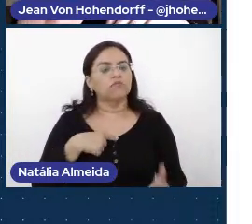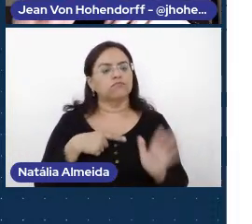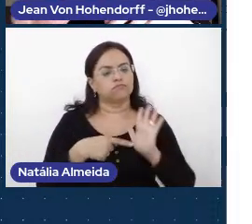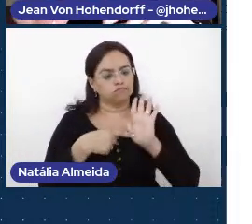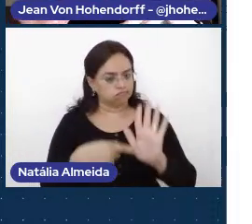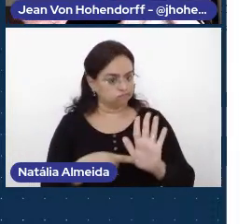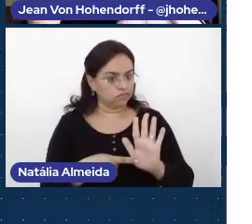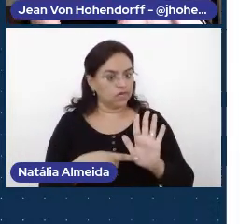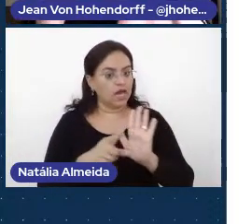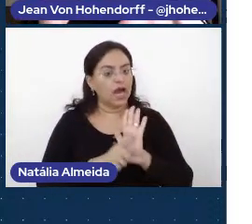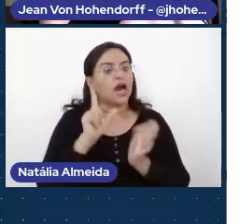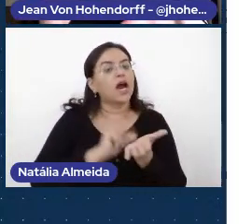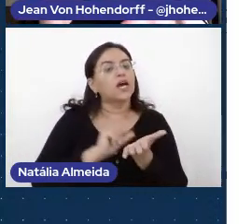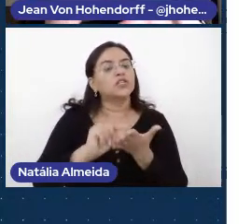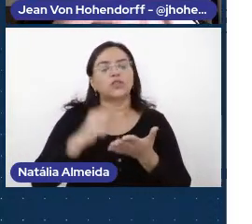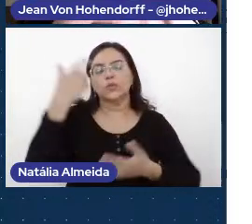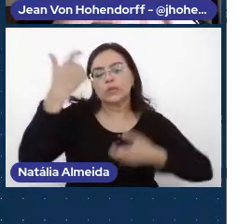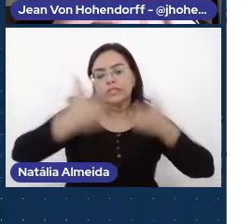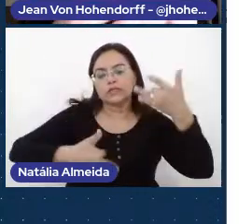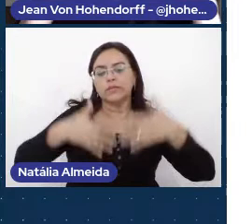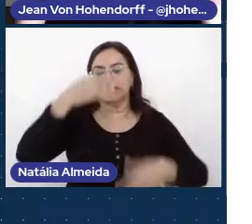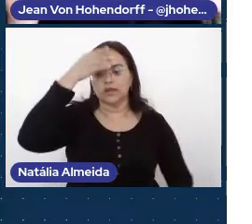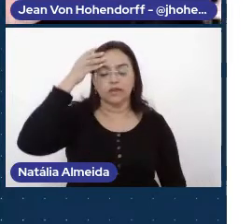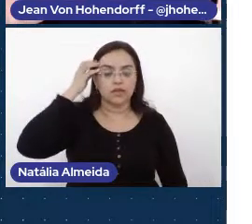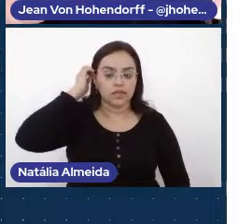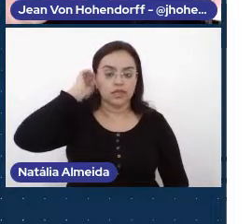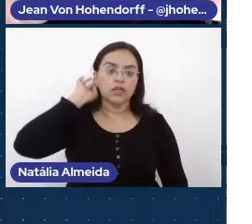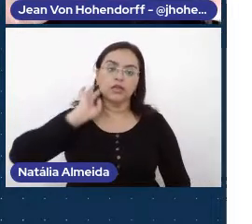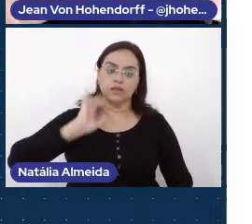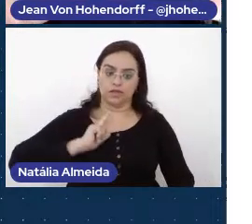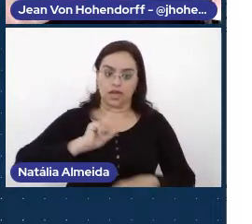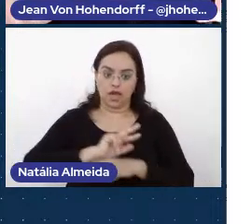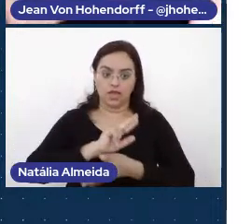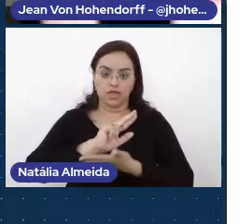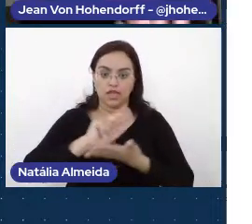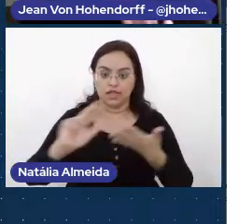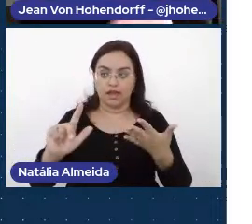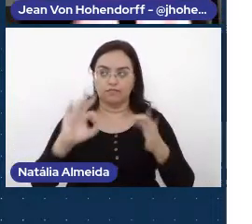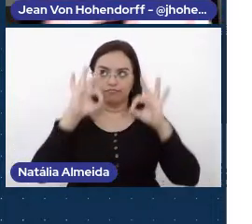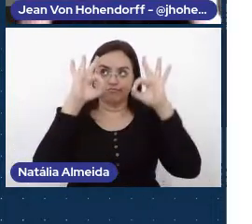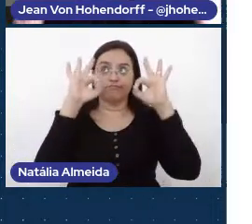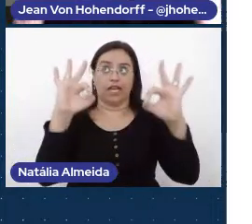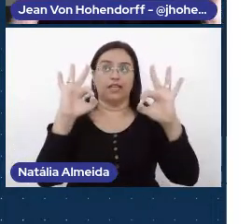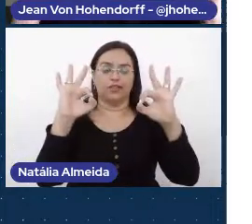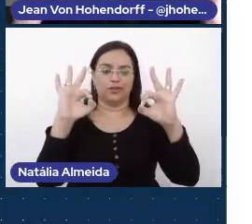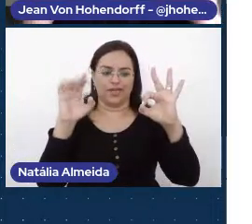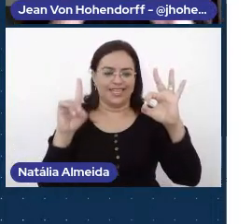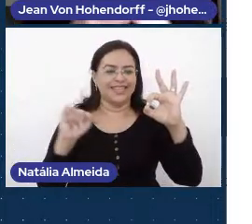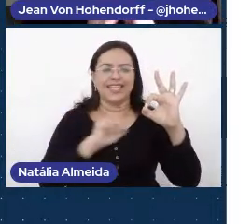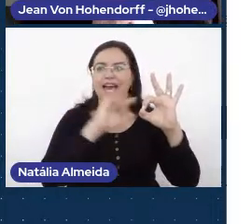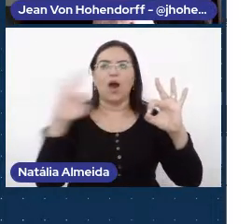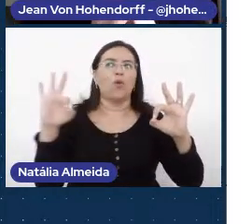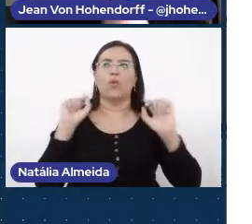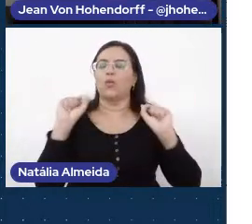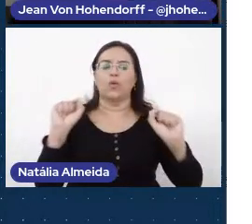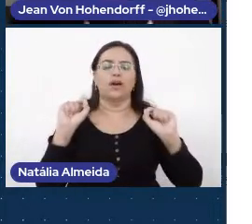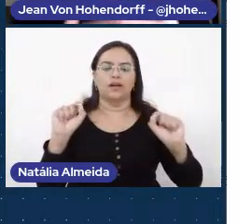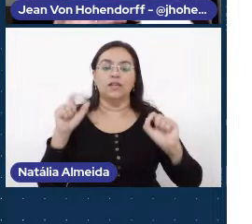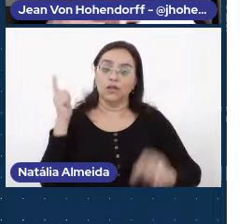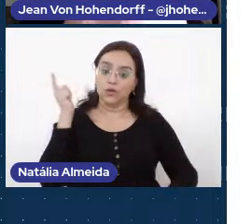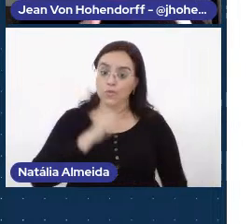aqui na minha fala, são critérios ideais para pesquisa qualitativa. Quanto mais a gente